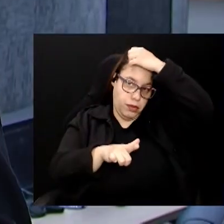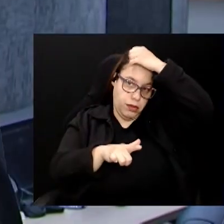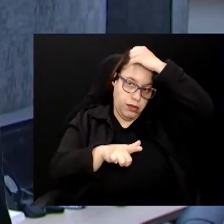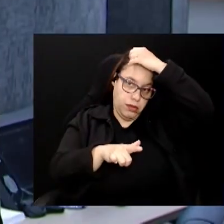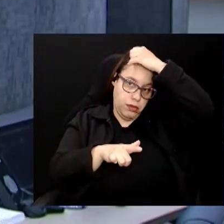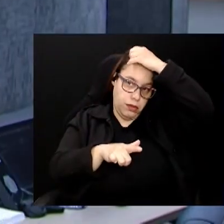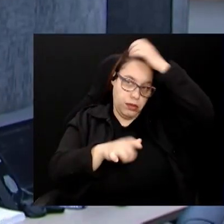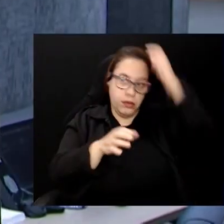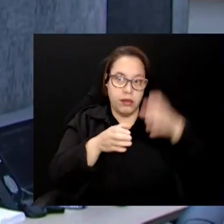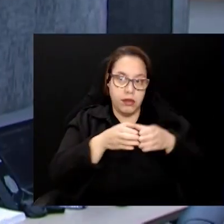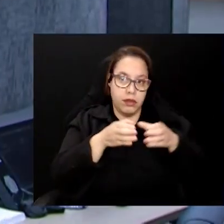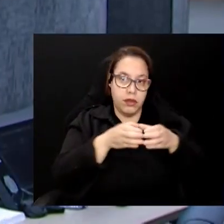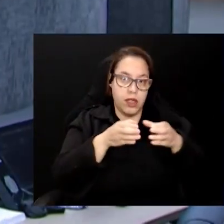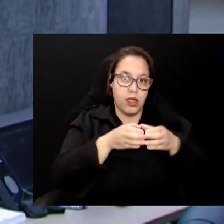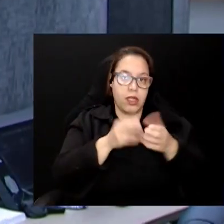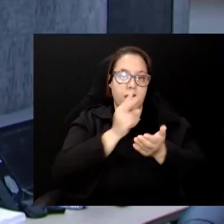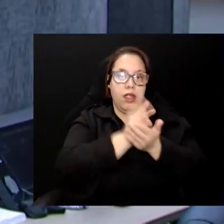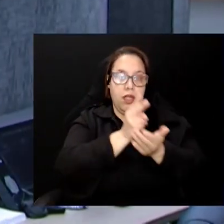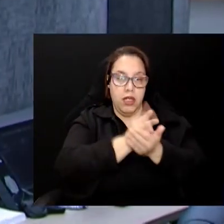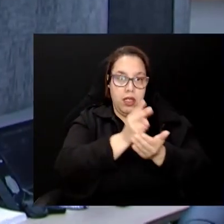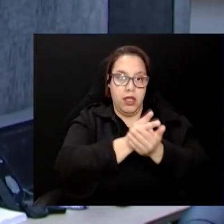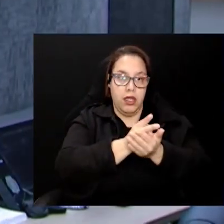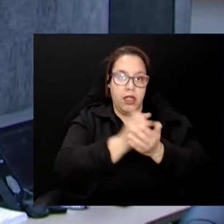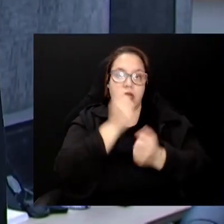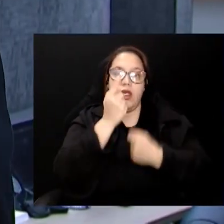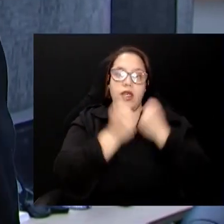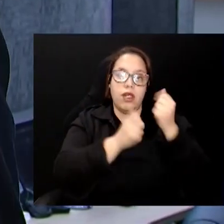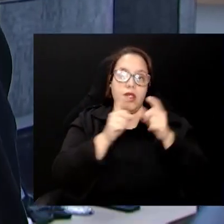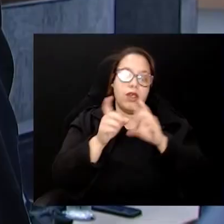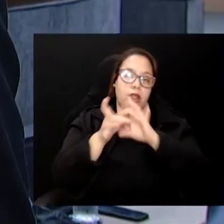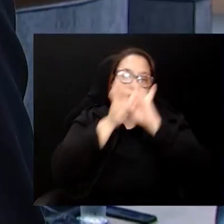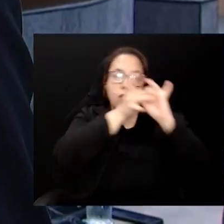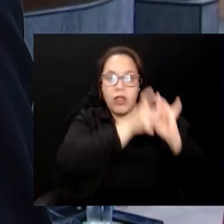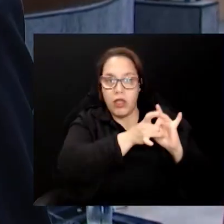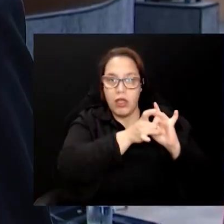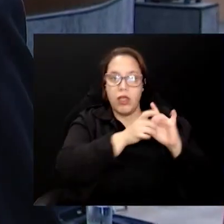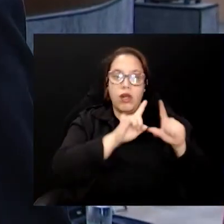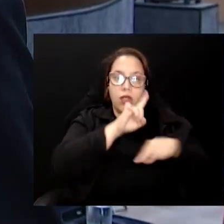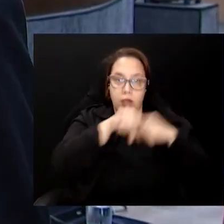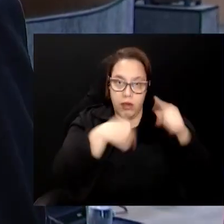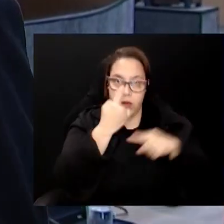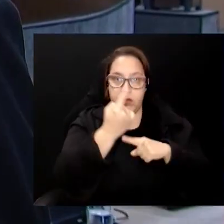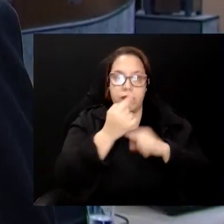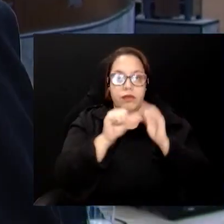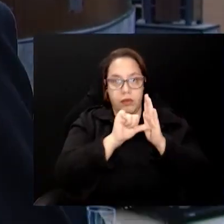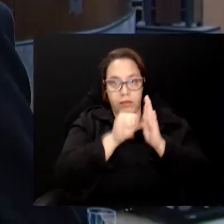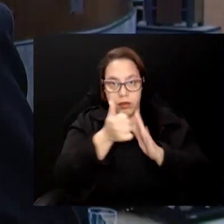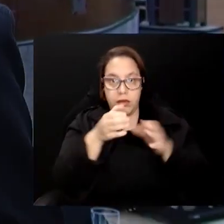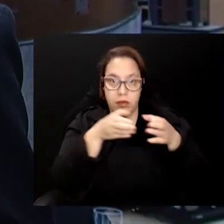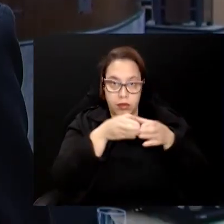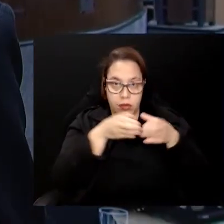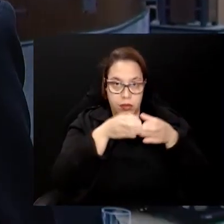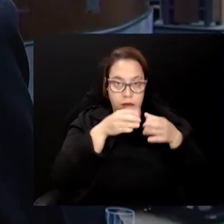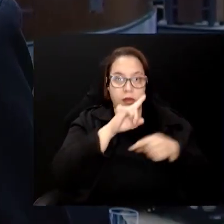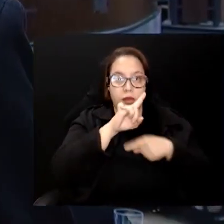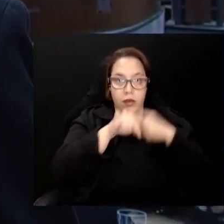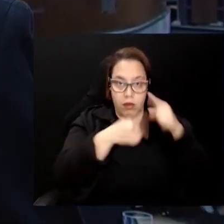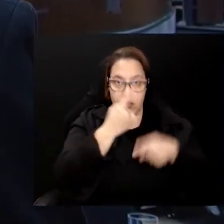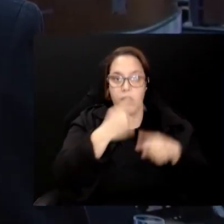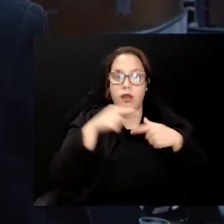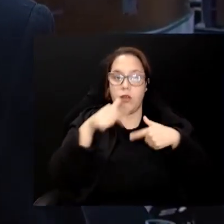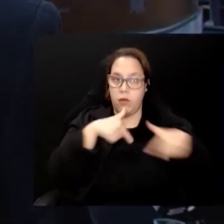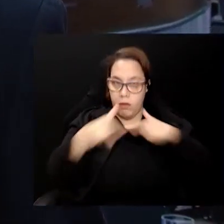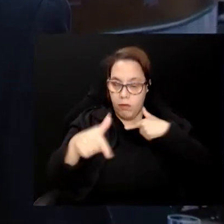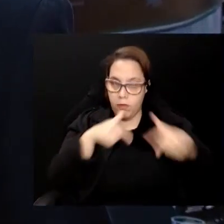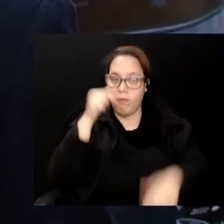dar continuidade em alguns aspectos que ainda precisam ser superados. A primeira comissão foi um sucesso, porque o trabalho aqui da Câmara, da